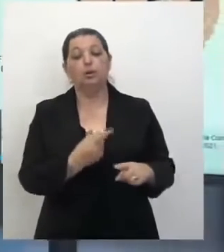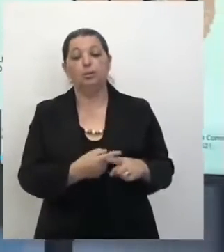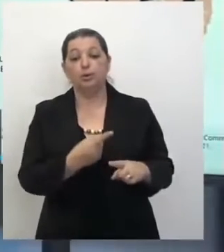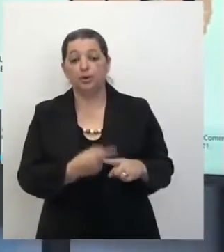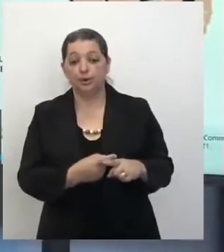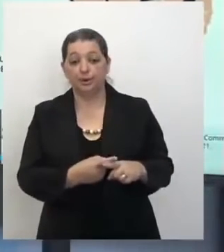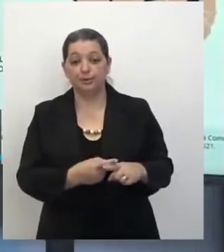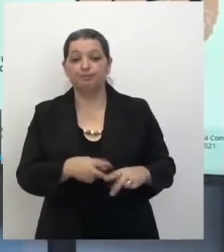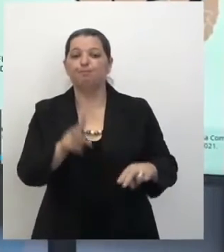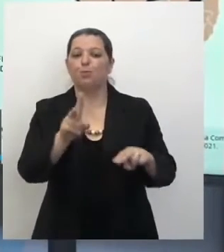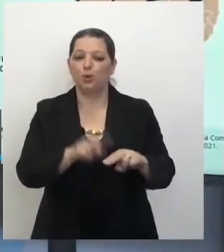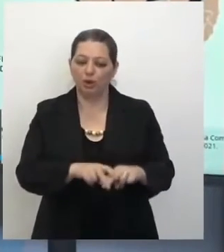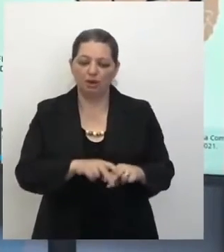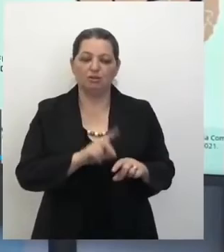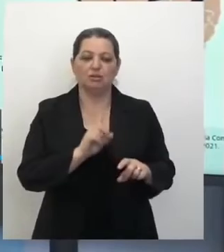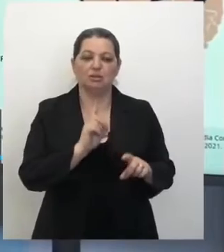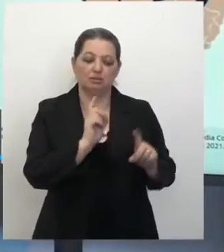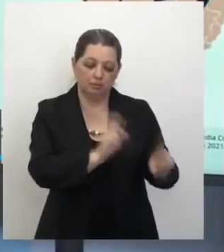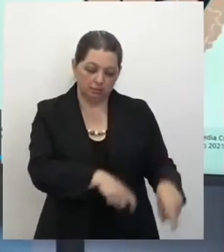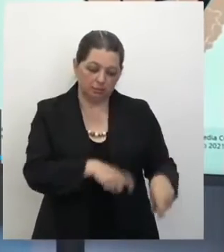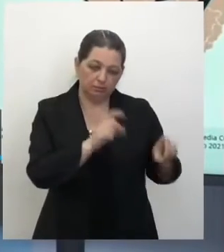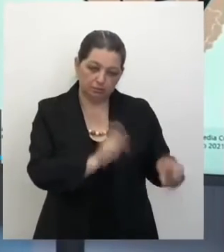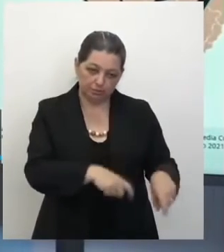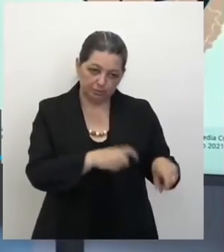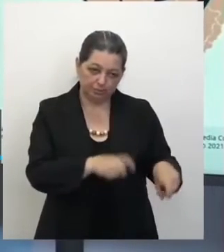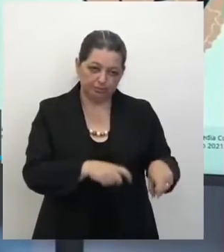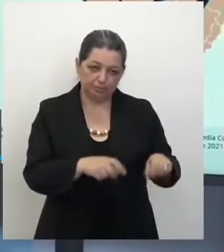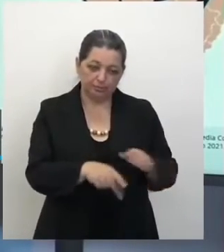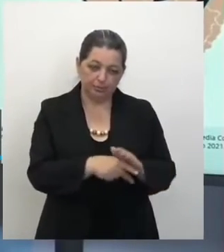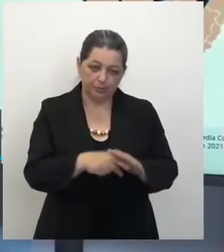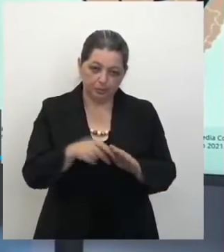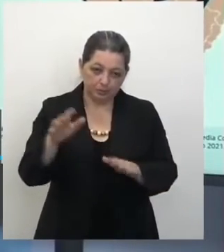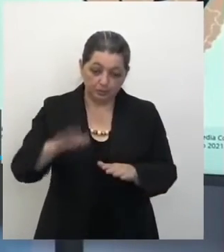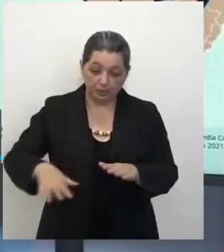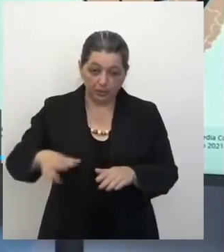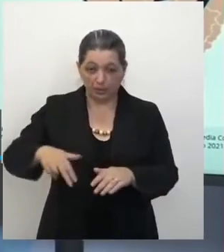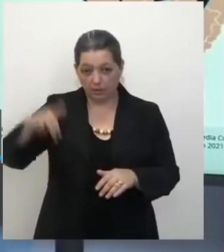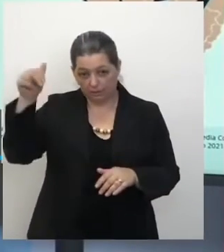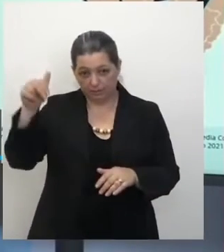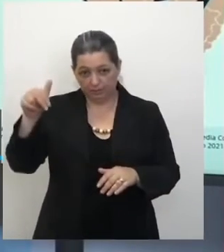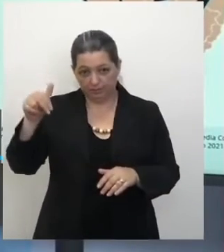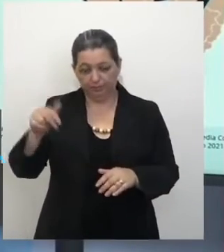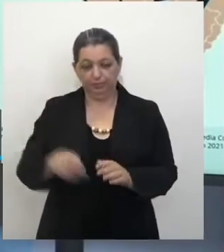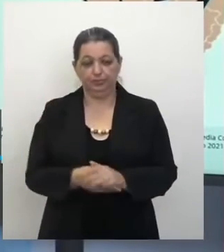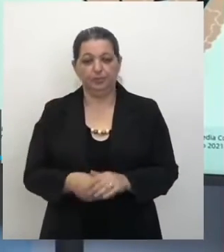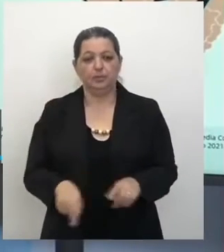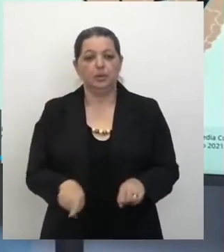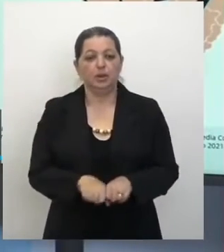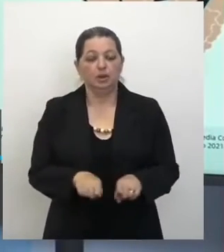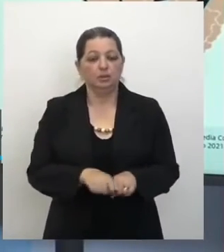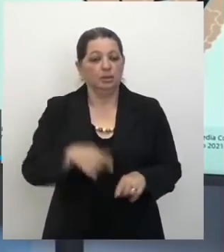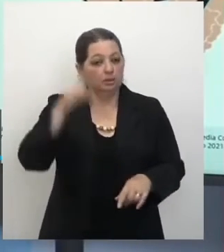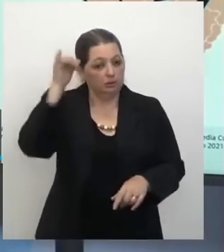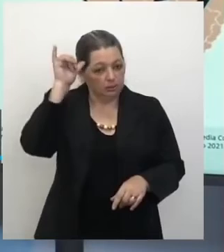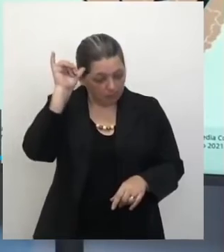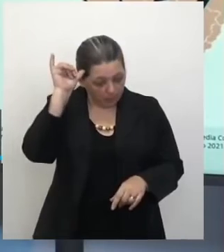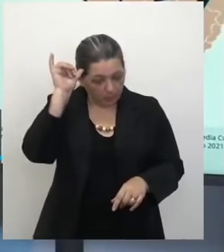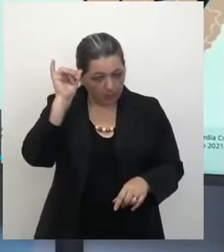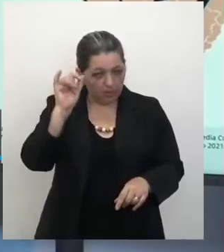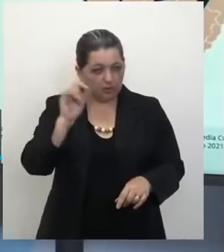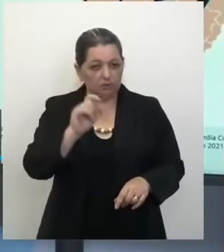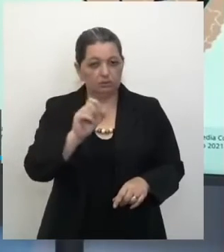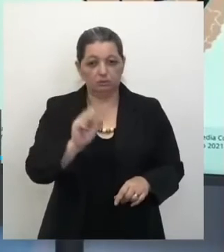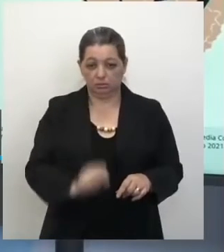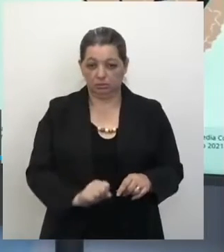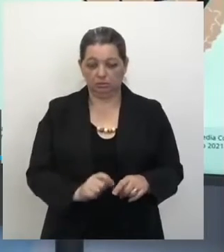agropecuária, tá? A agricultura na região Norte, a agropecuária na região Centro-Oeste. E há um